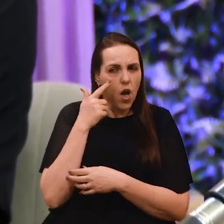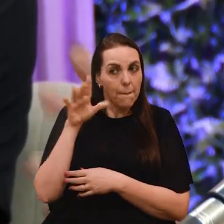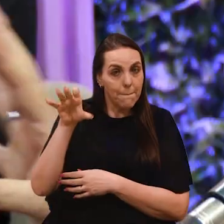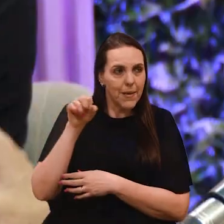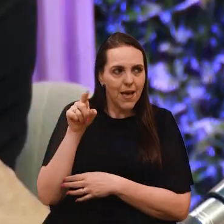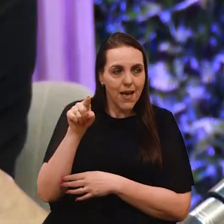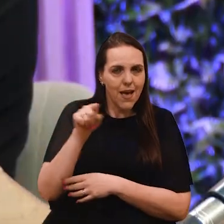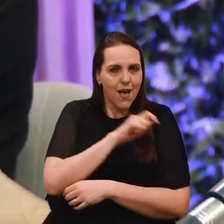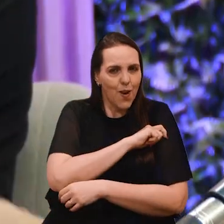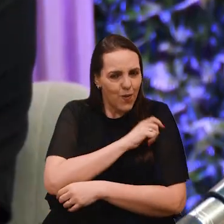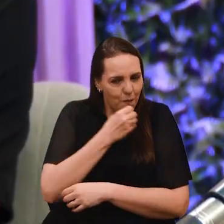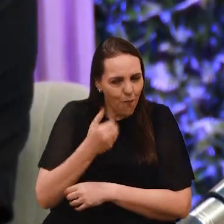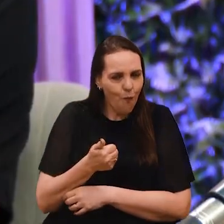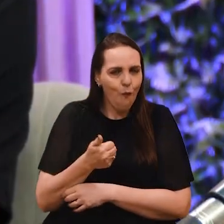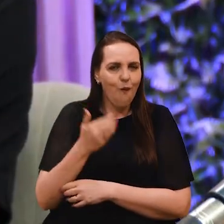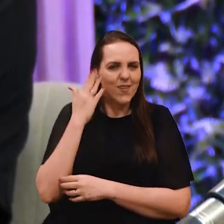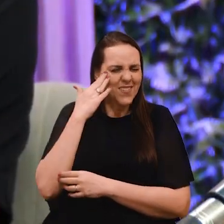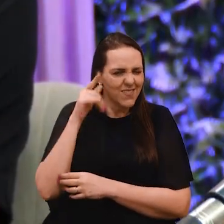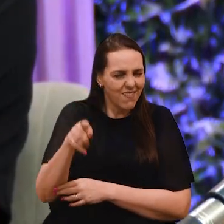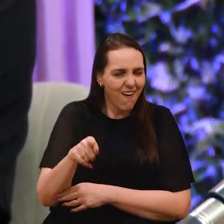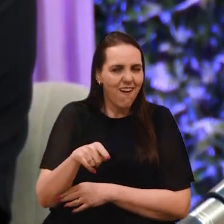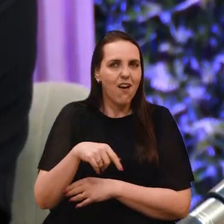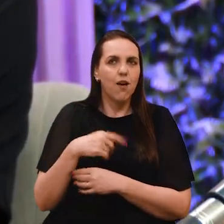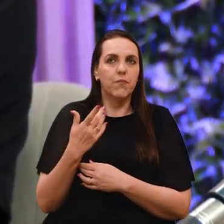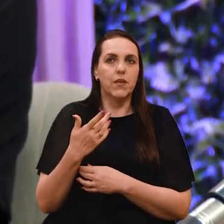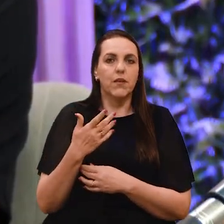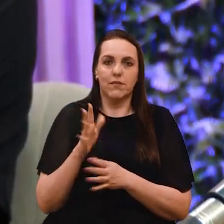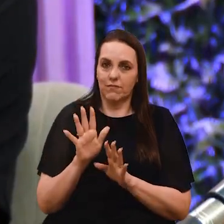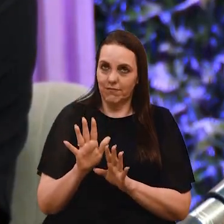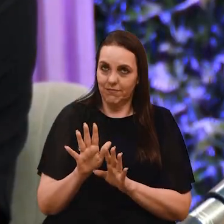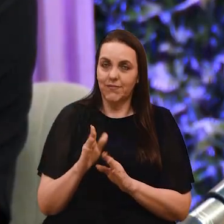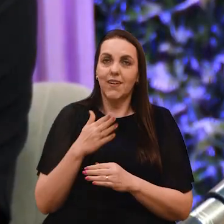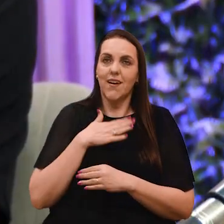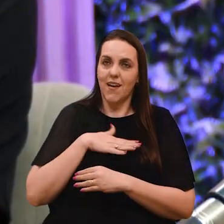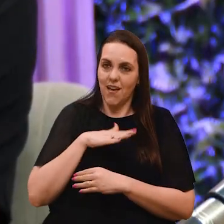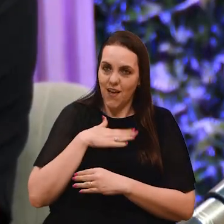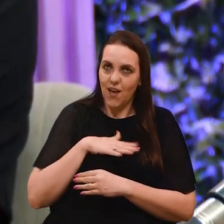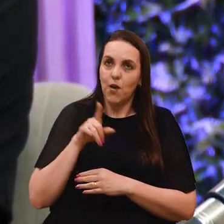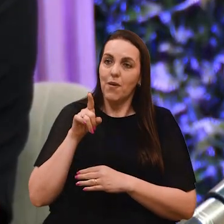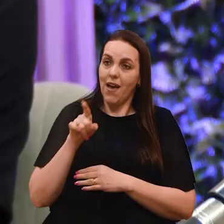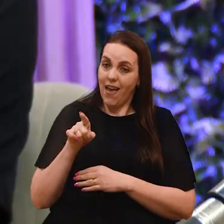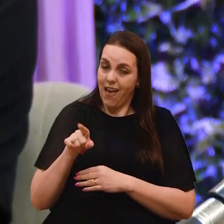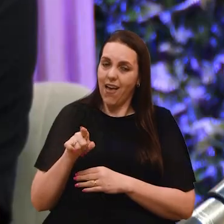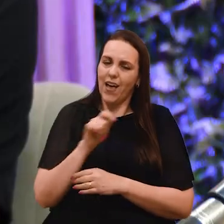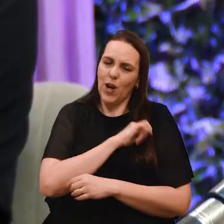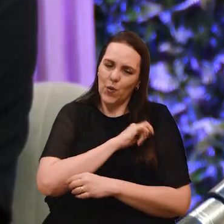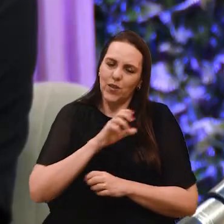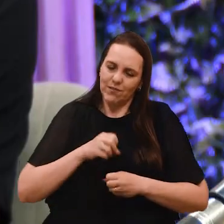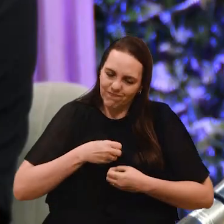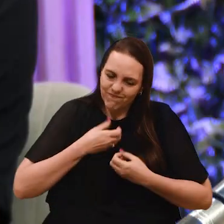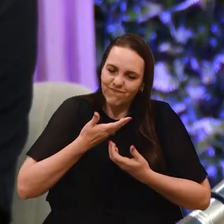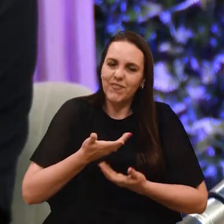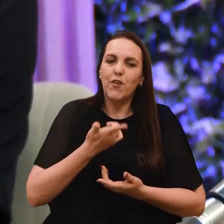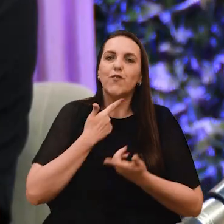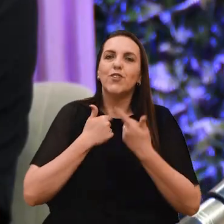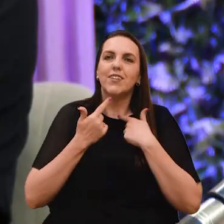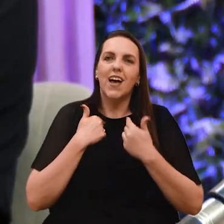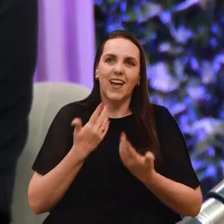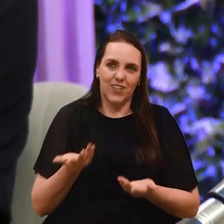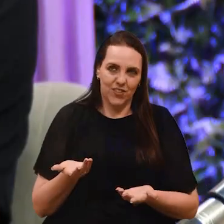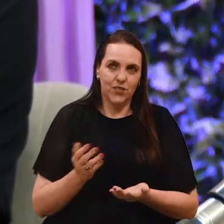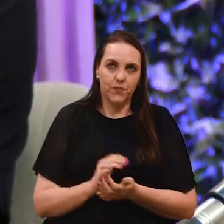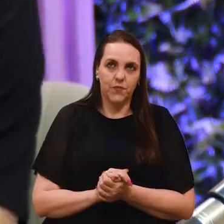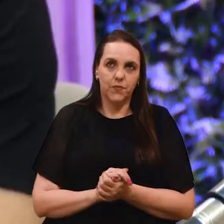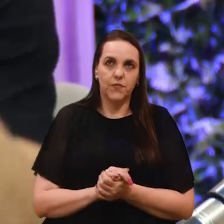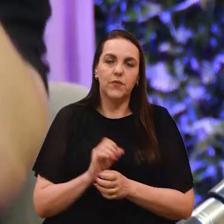que é bom, pega aquele. Eu sempre tentando, não vamos deixar vir, né? Porque... Então, tem de tudo, mas eu acho que